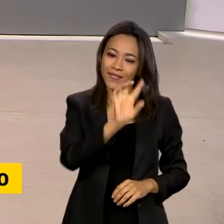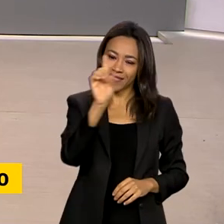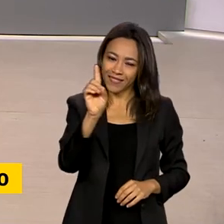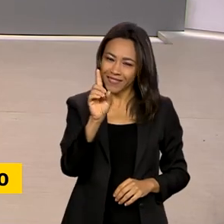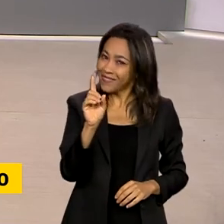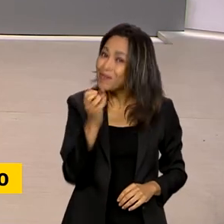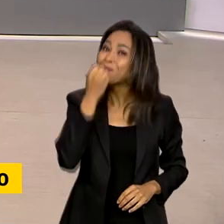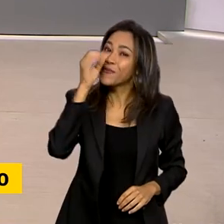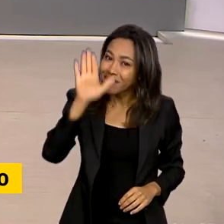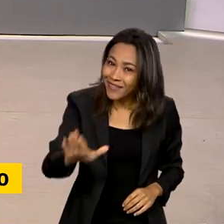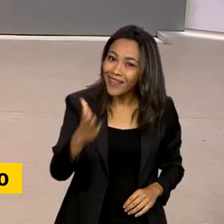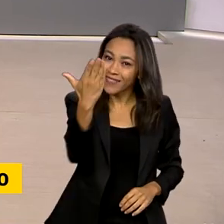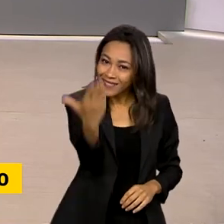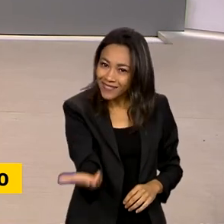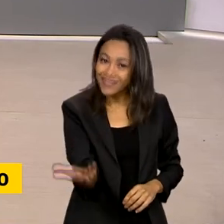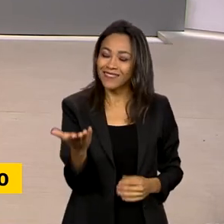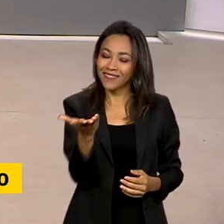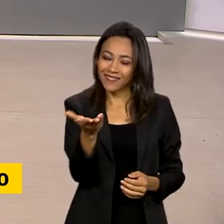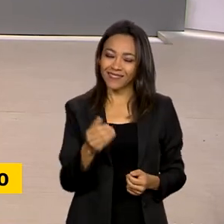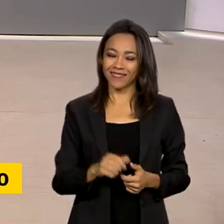tarde aí para você, Gabriela.